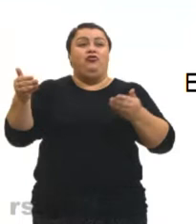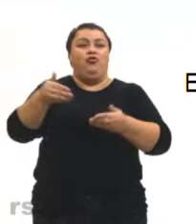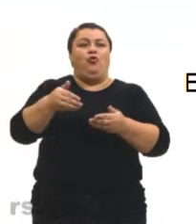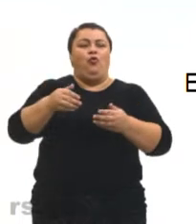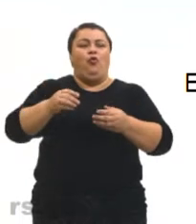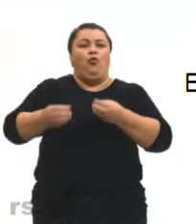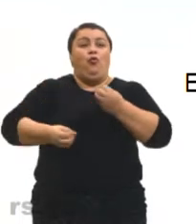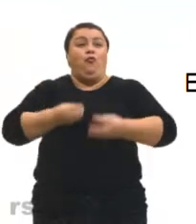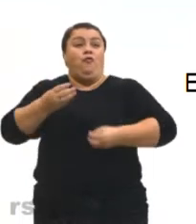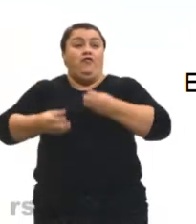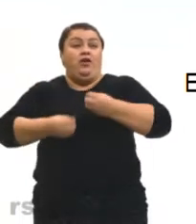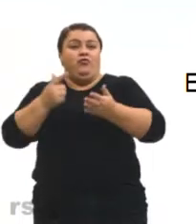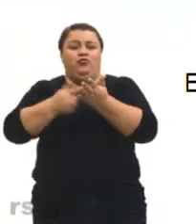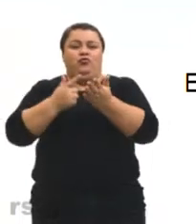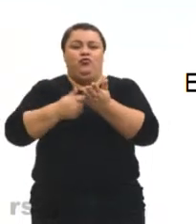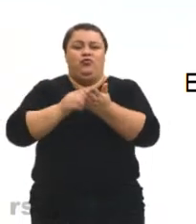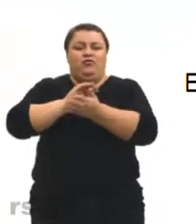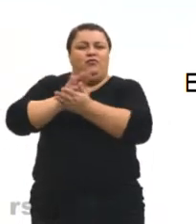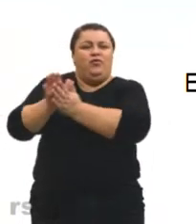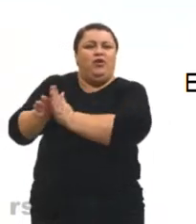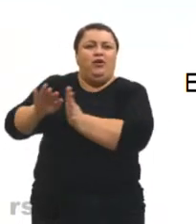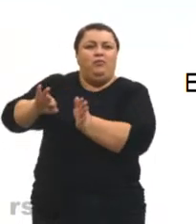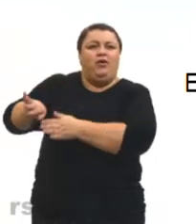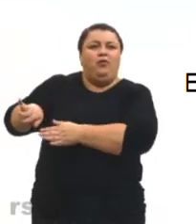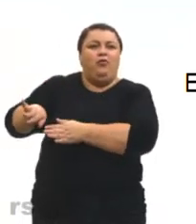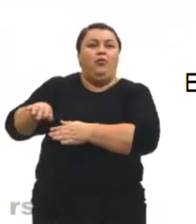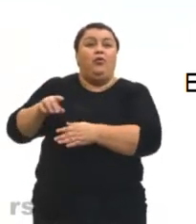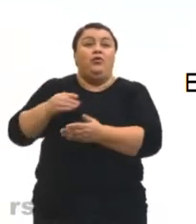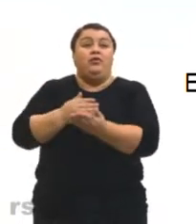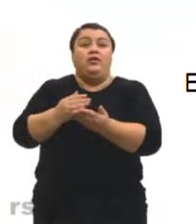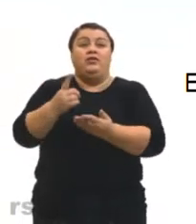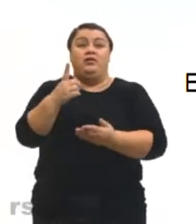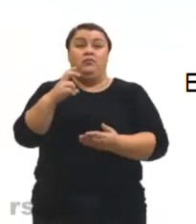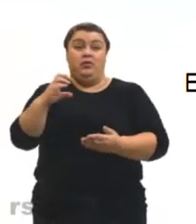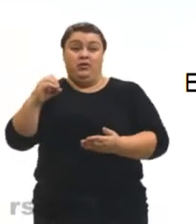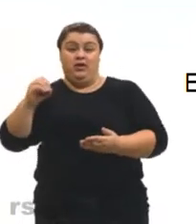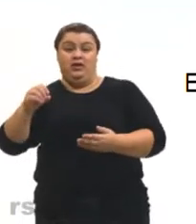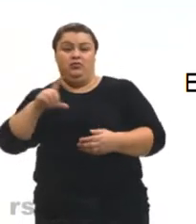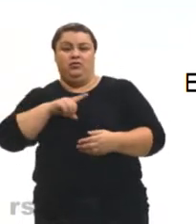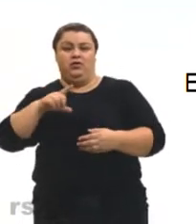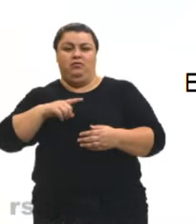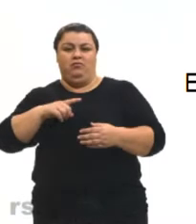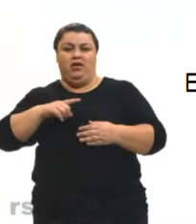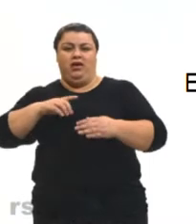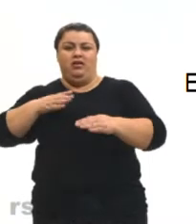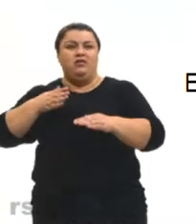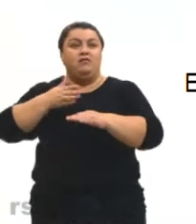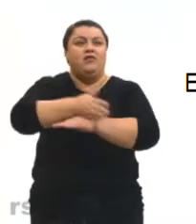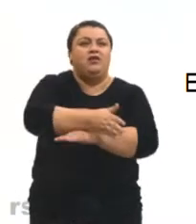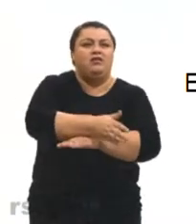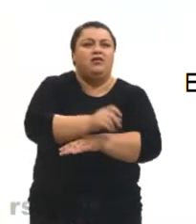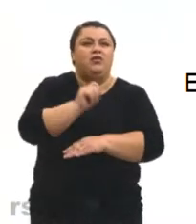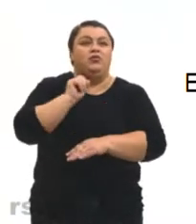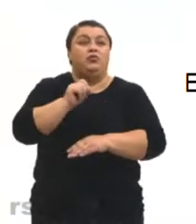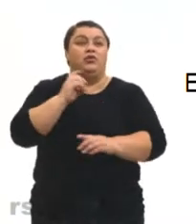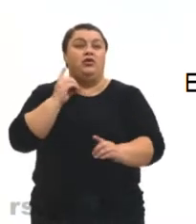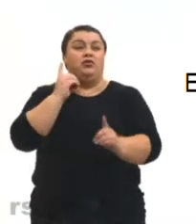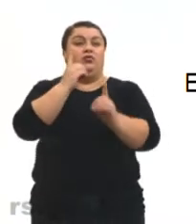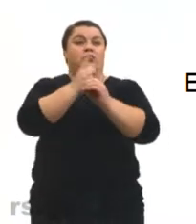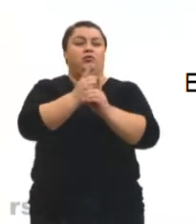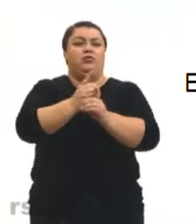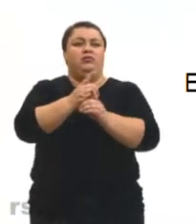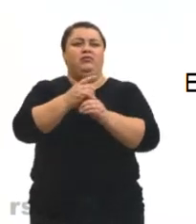apagou desde 1500 tem mais invasão do que descobrimento tem sangue retinto pisado